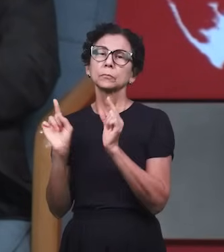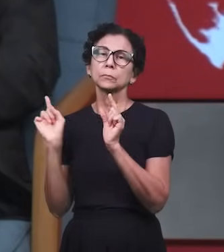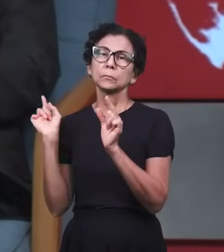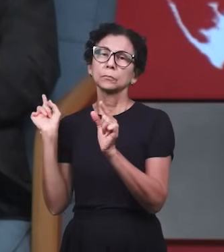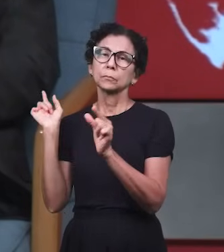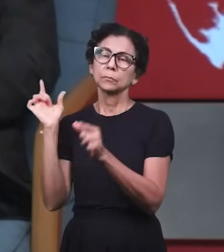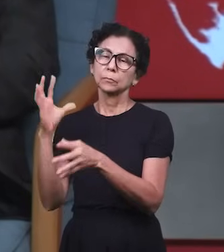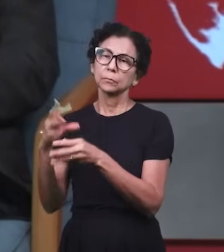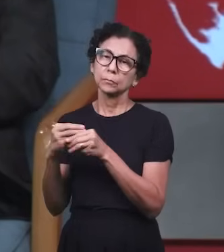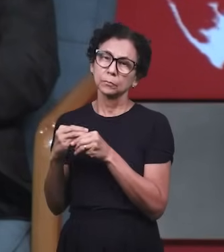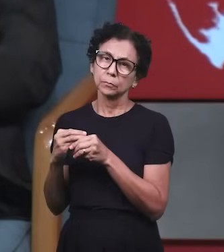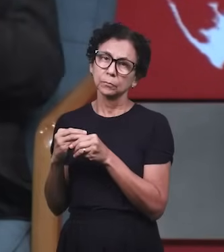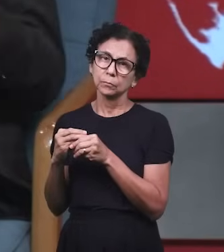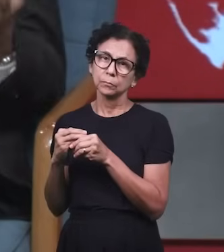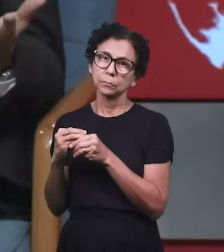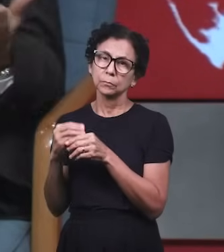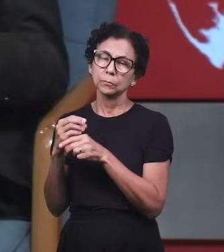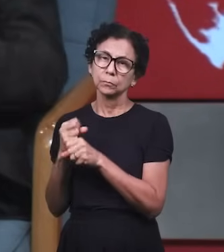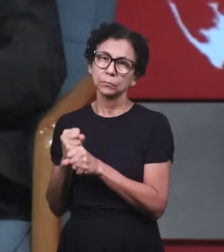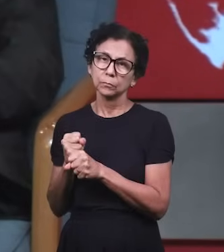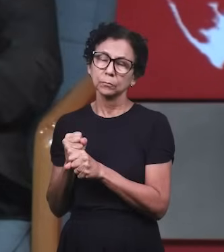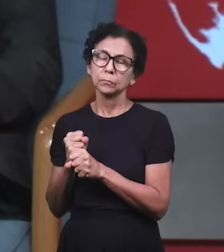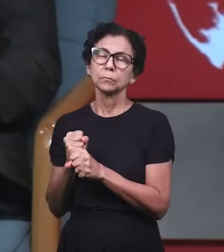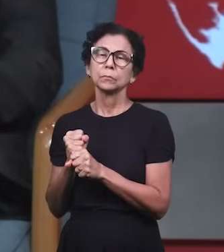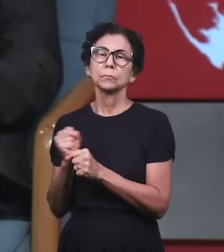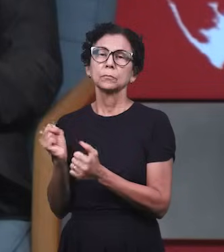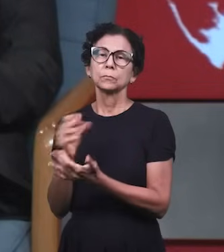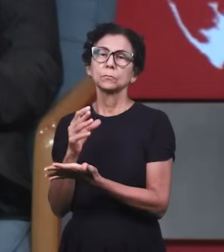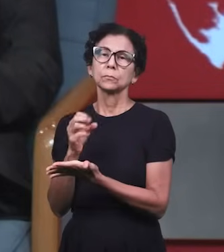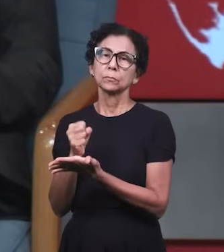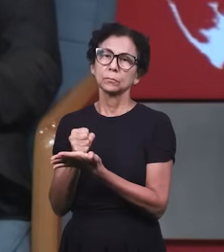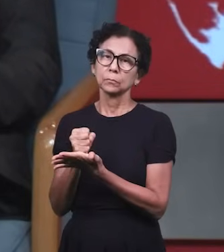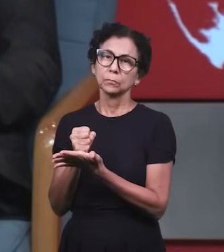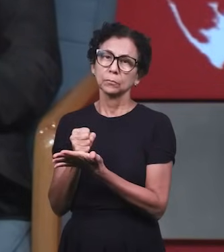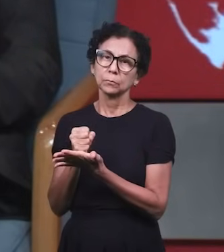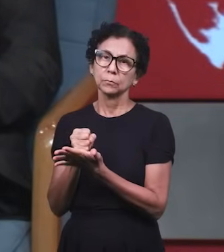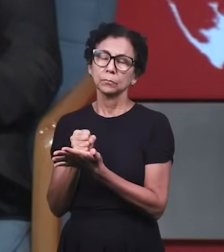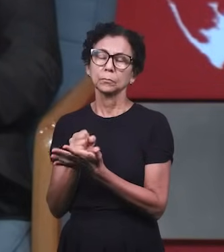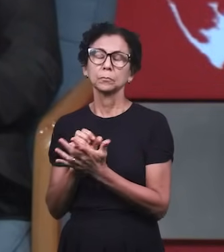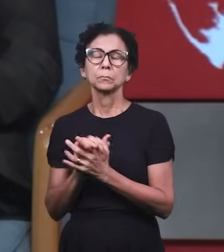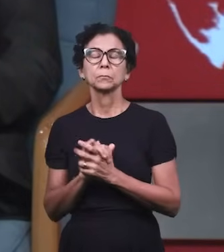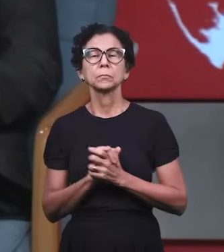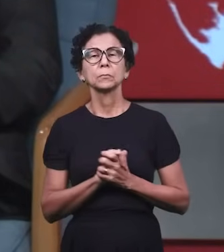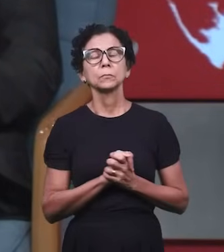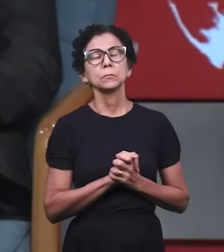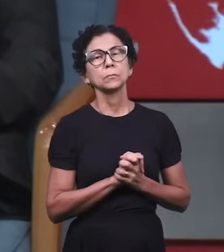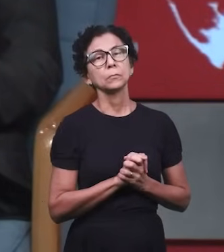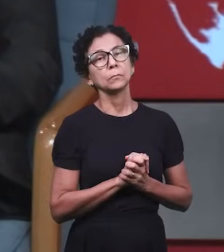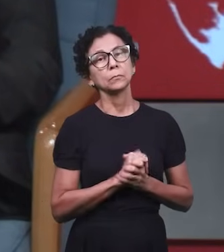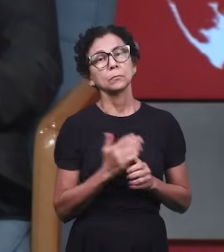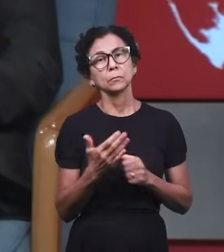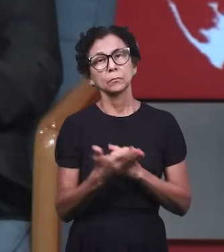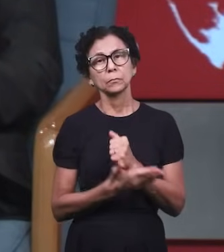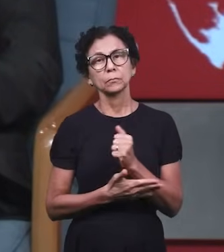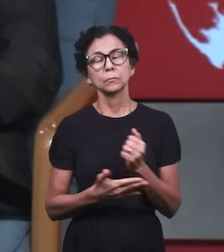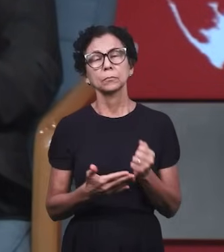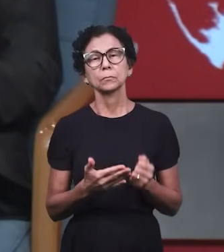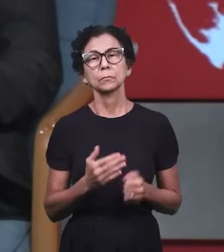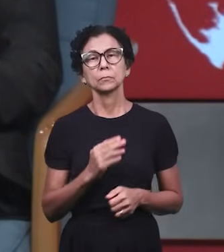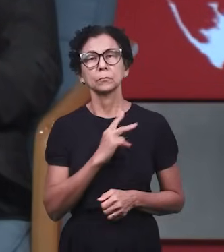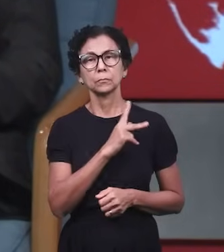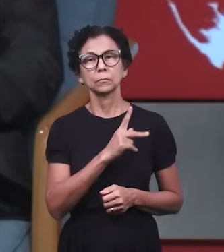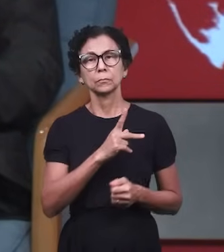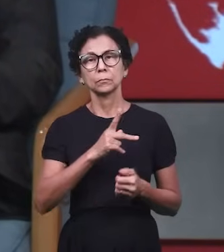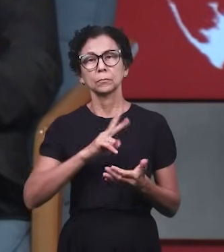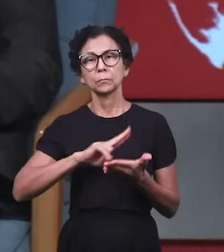do cânon cristão. Eles se baseiam num texto de Paulo aos Coríntios que